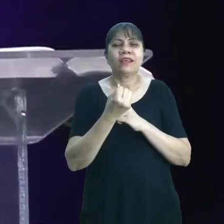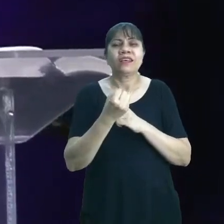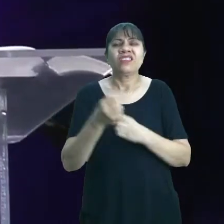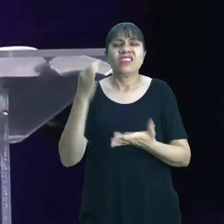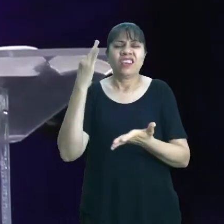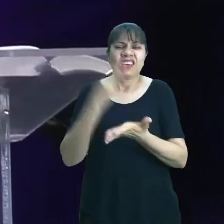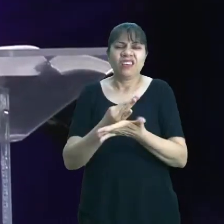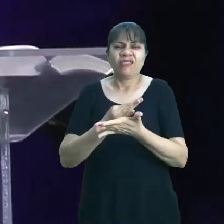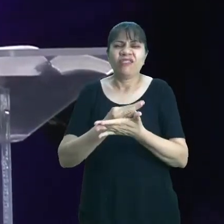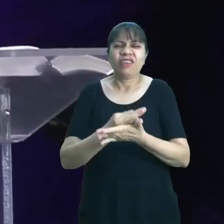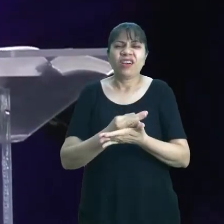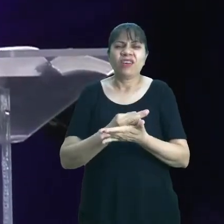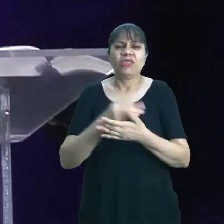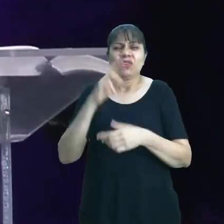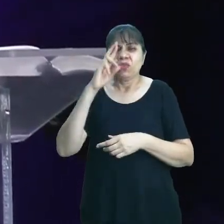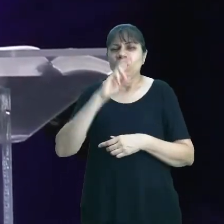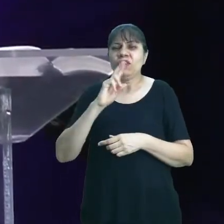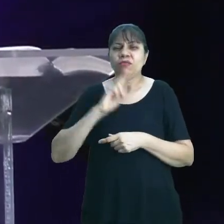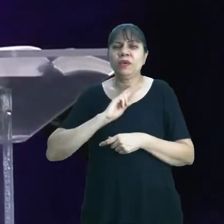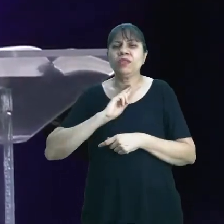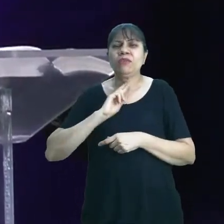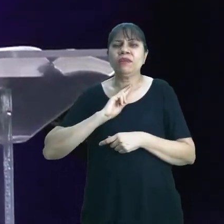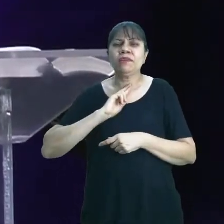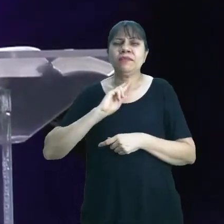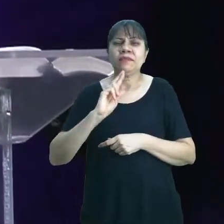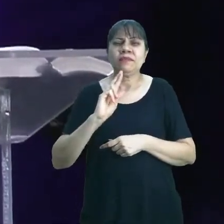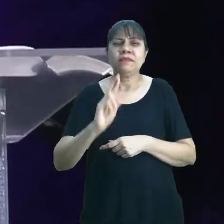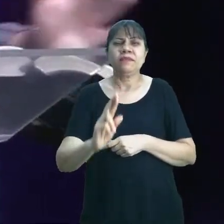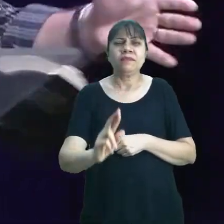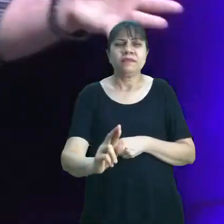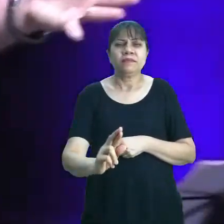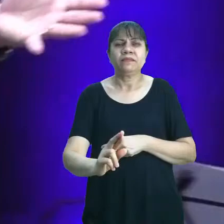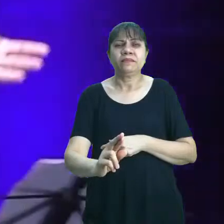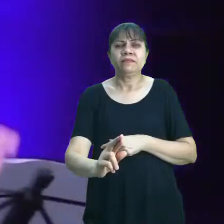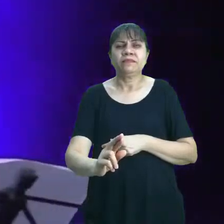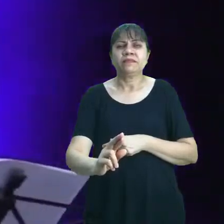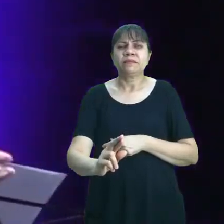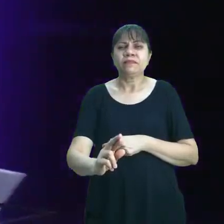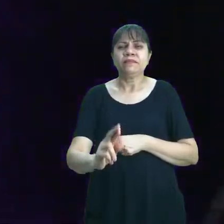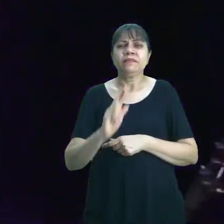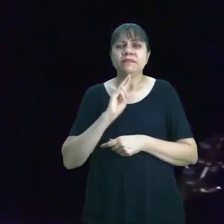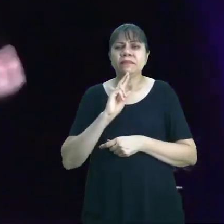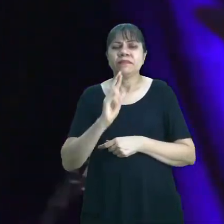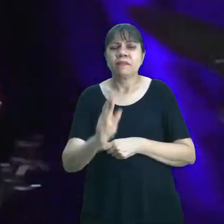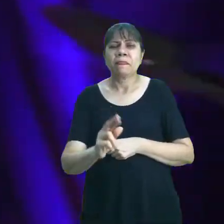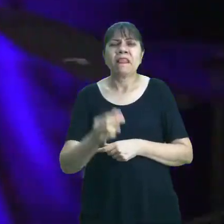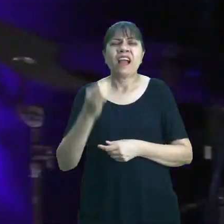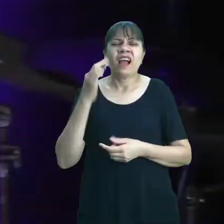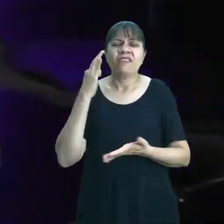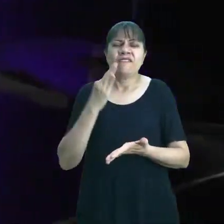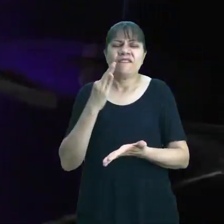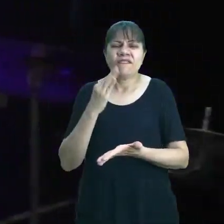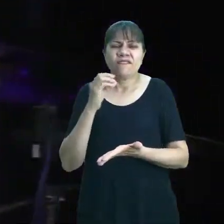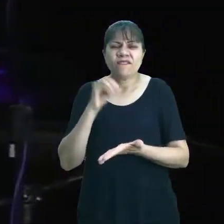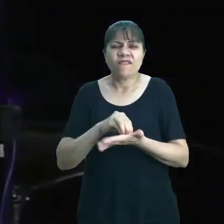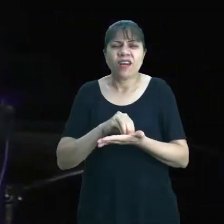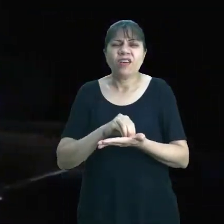eu pessoalmente atribuo a questão da falta do temor ao Senhor.